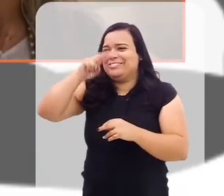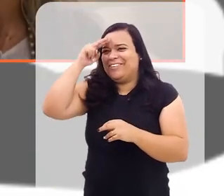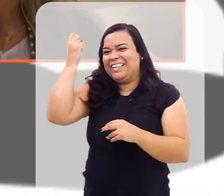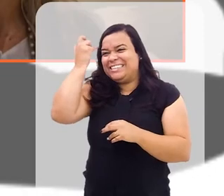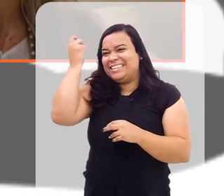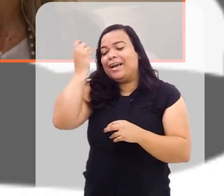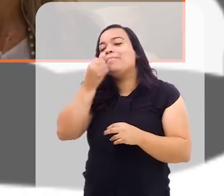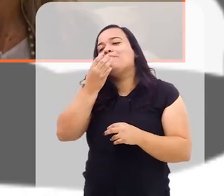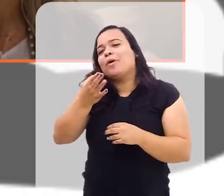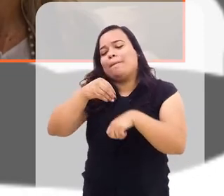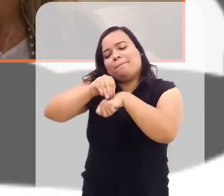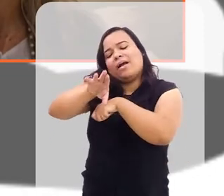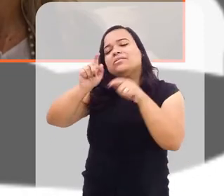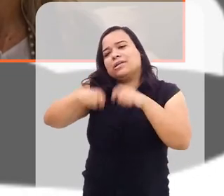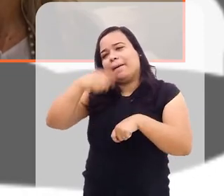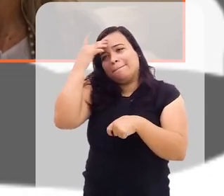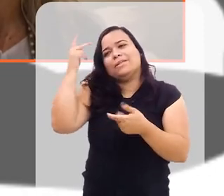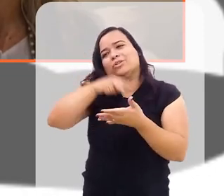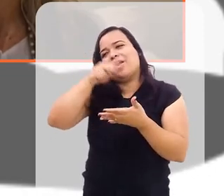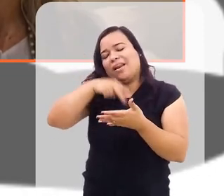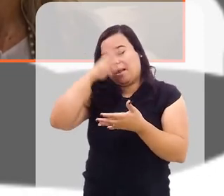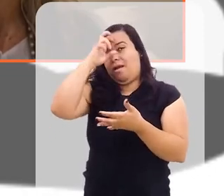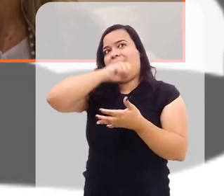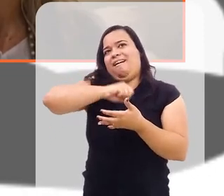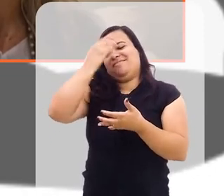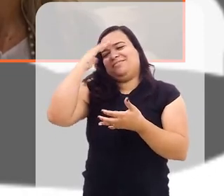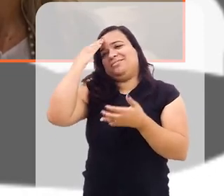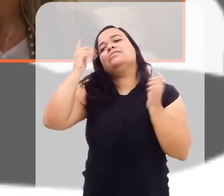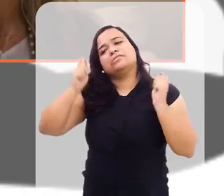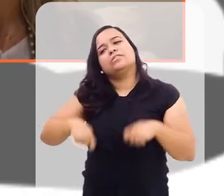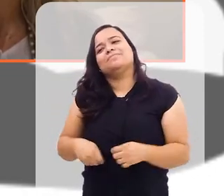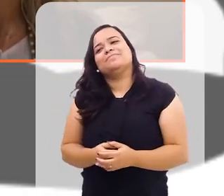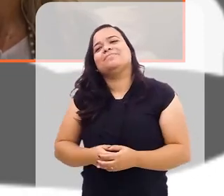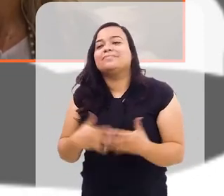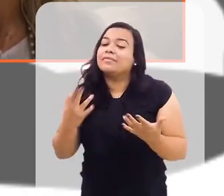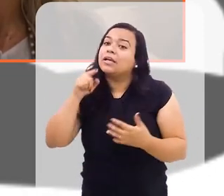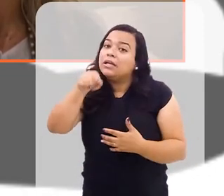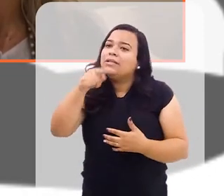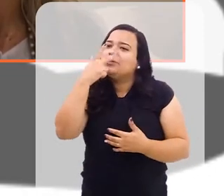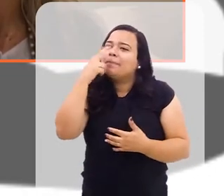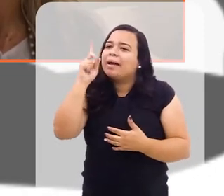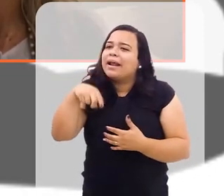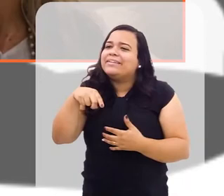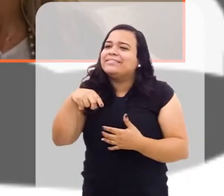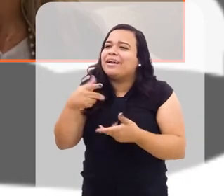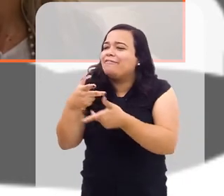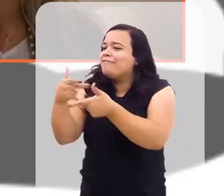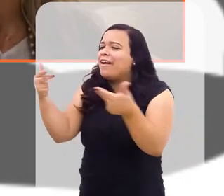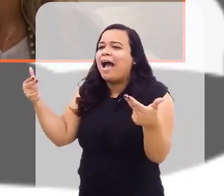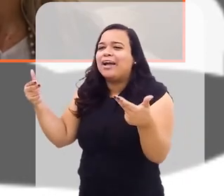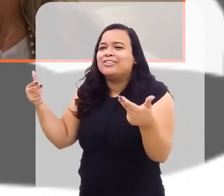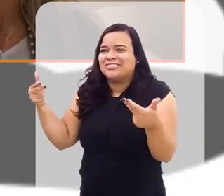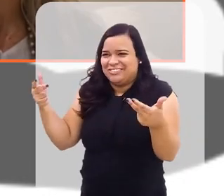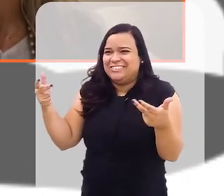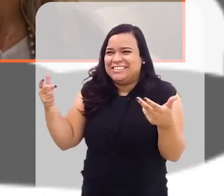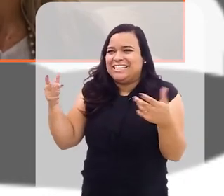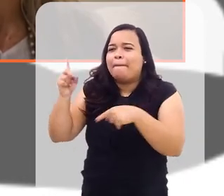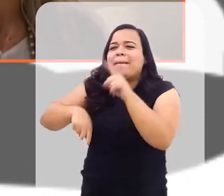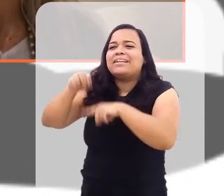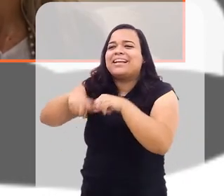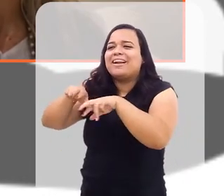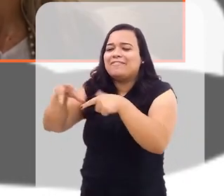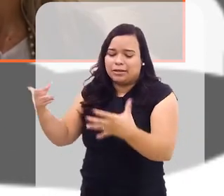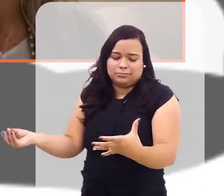aquela ideia que você quer passar para o leitor, né? E eu acho que isso são os ingredientes, a vida das pessoas